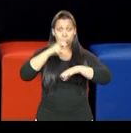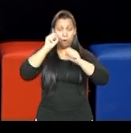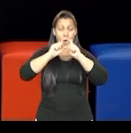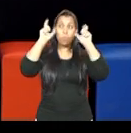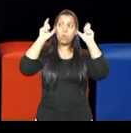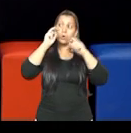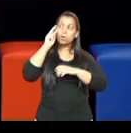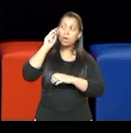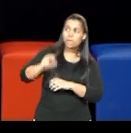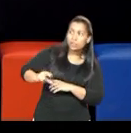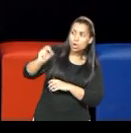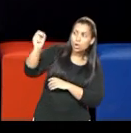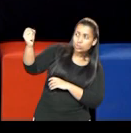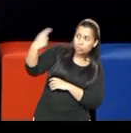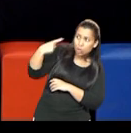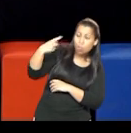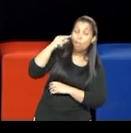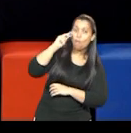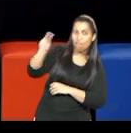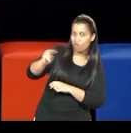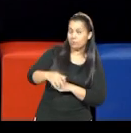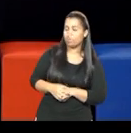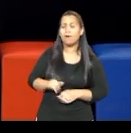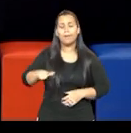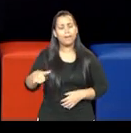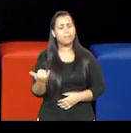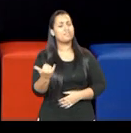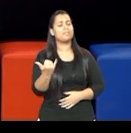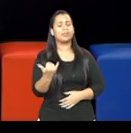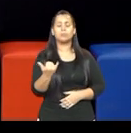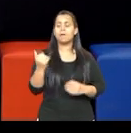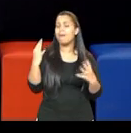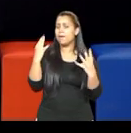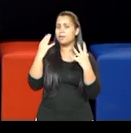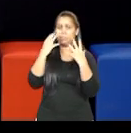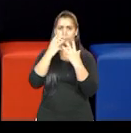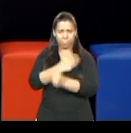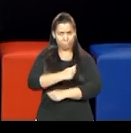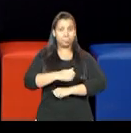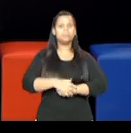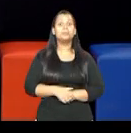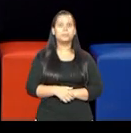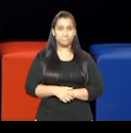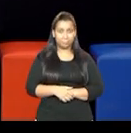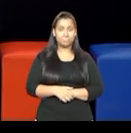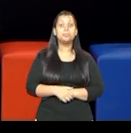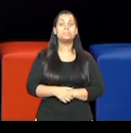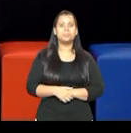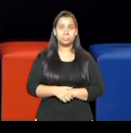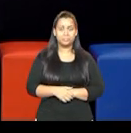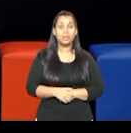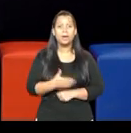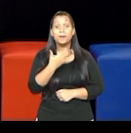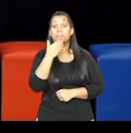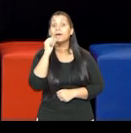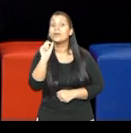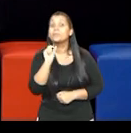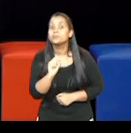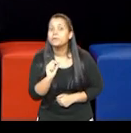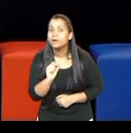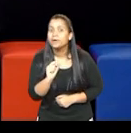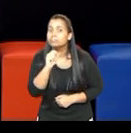ver o nascer do sol. E aproveita, é um espetáculo incrível. E melhor de tudo, de